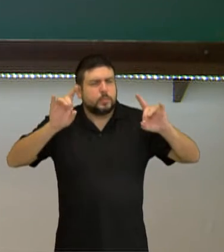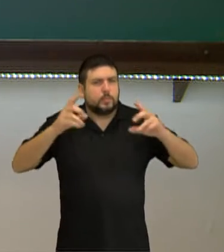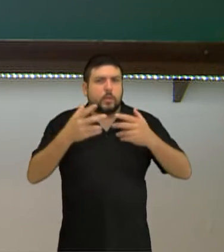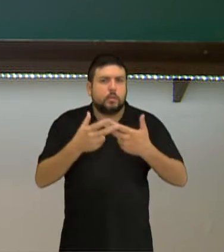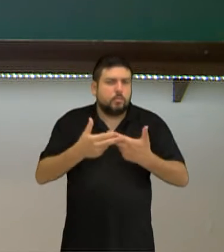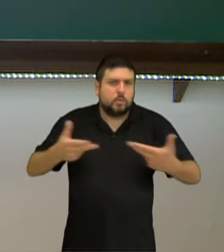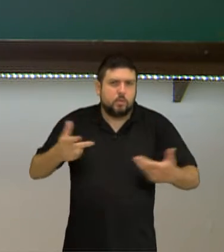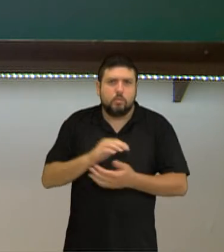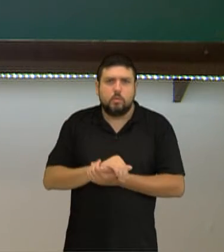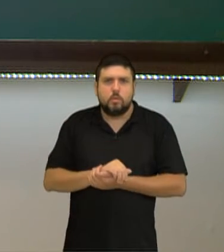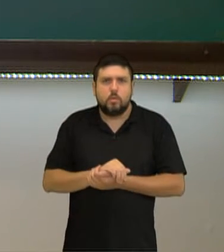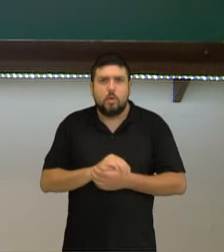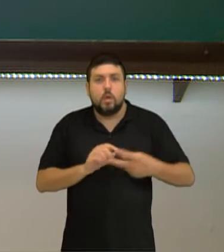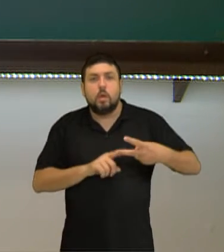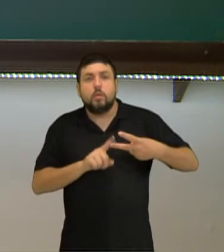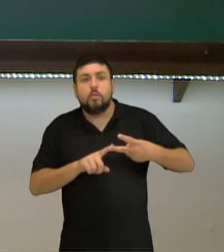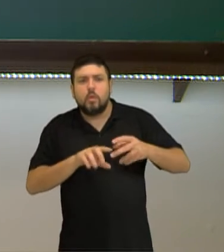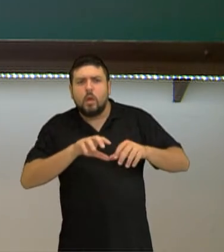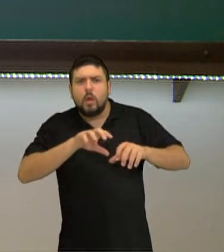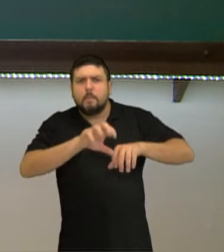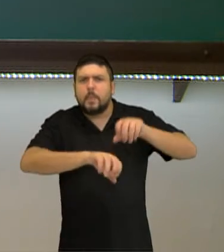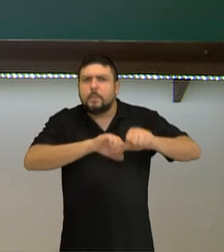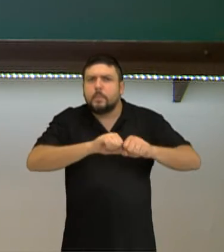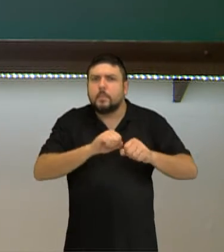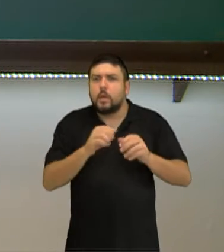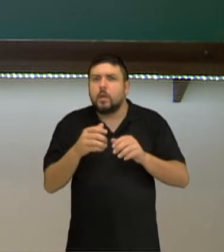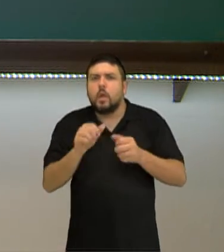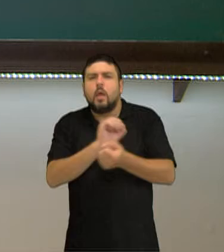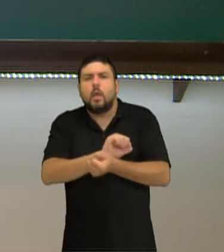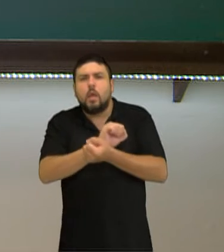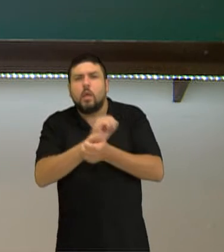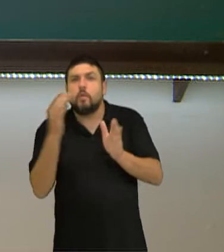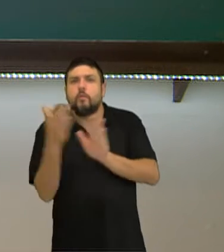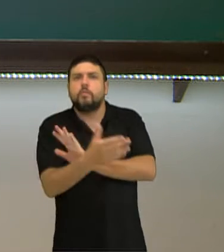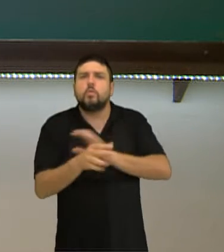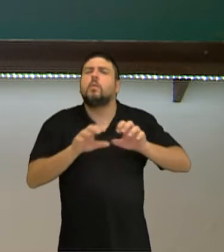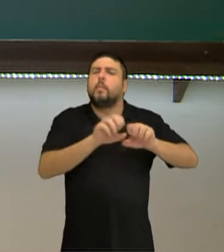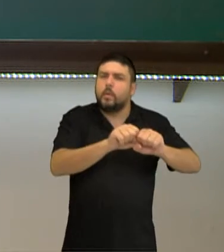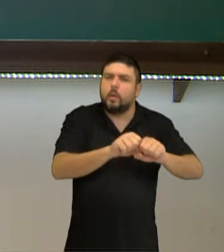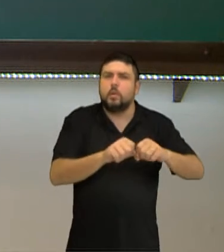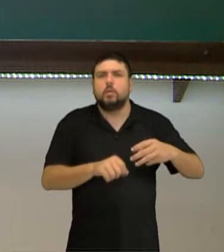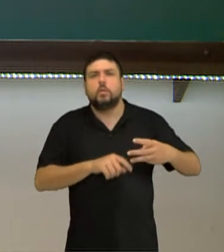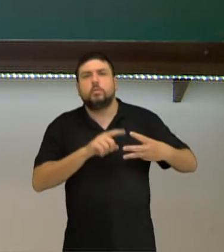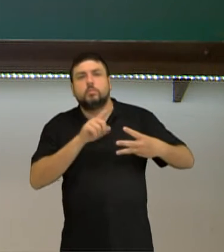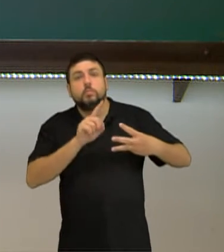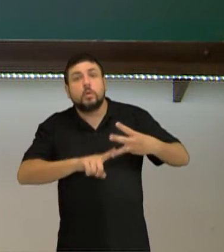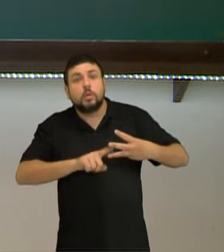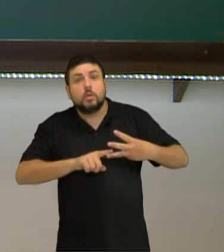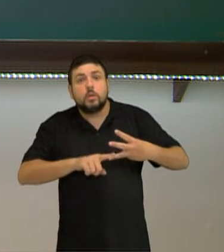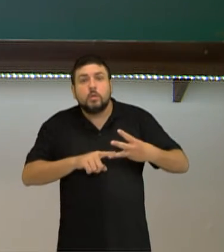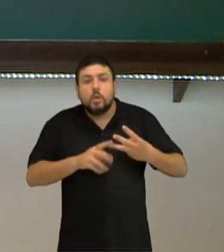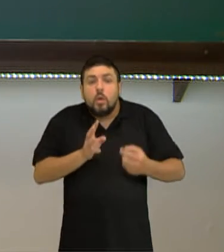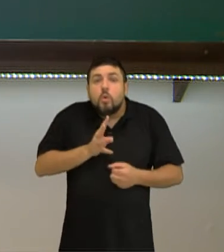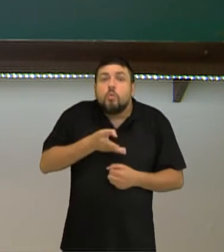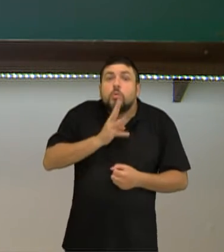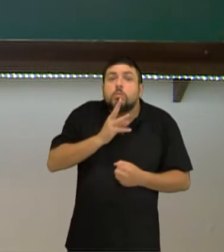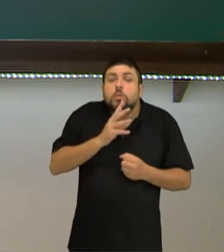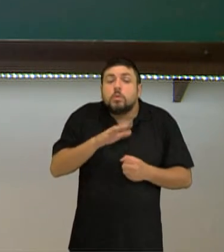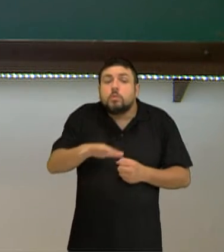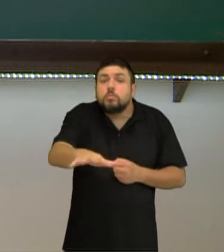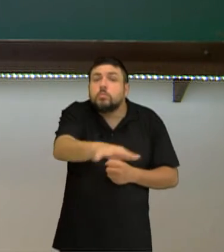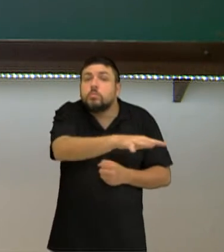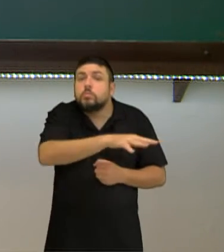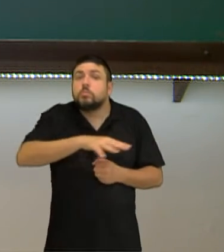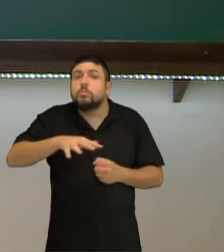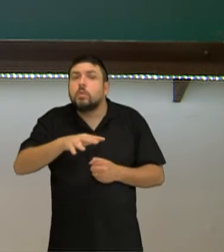de capturar indígenas e fazer o reconhecimento desse território e ir ocupando esses territórios. Então, isso era